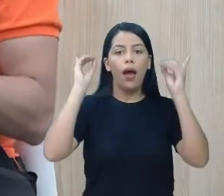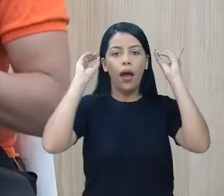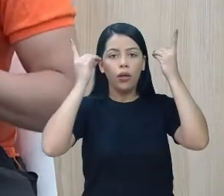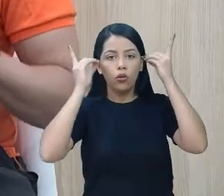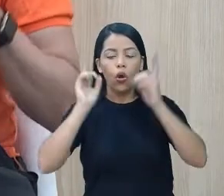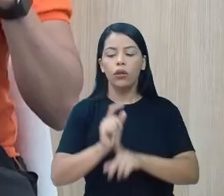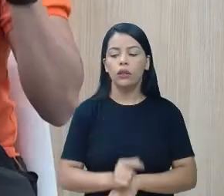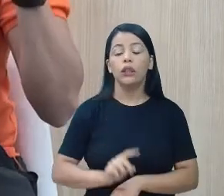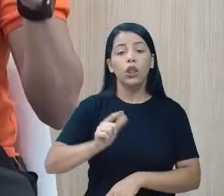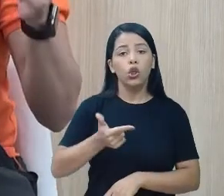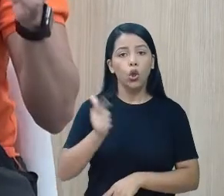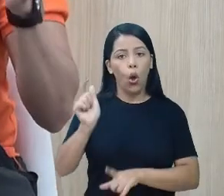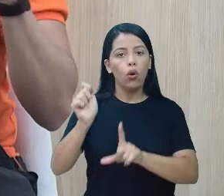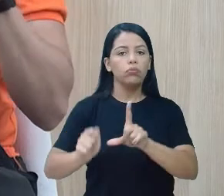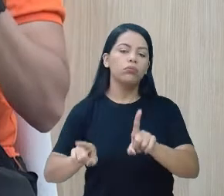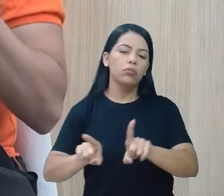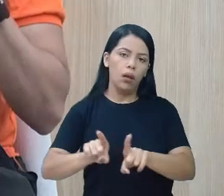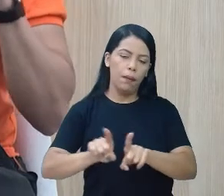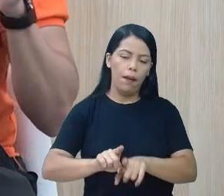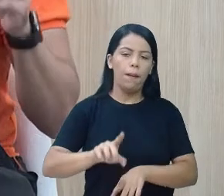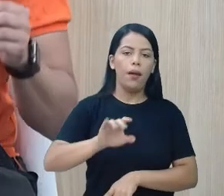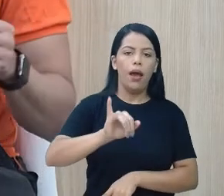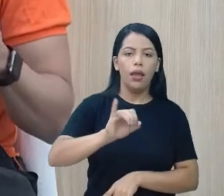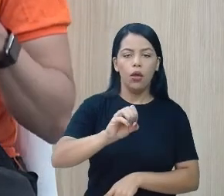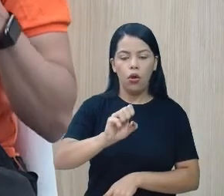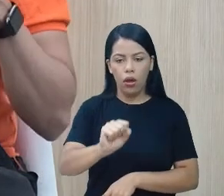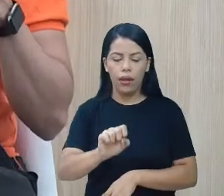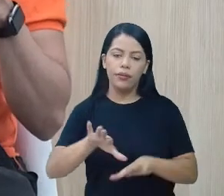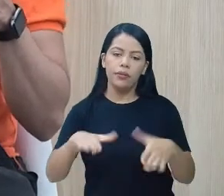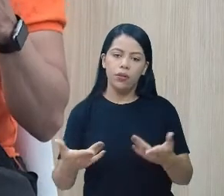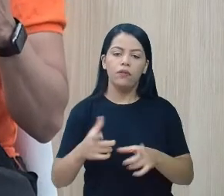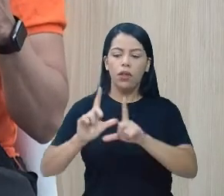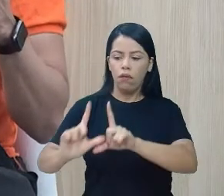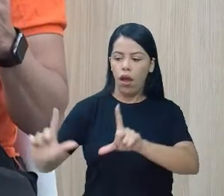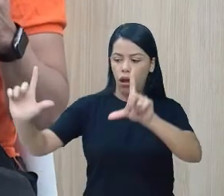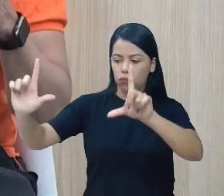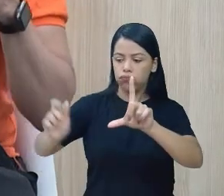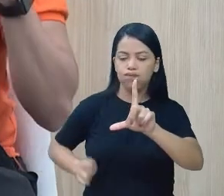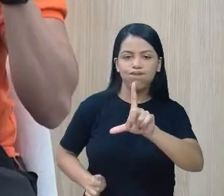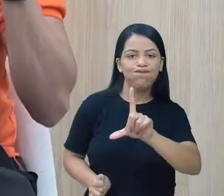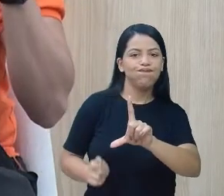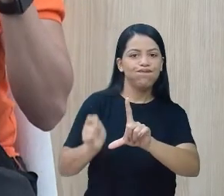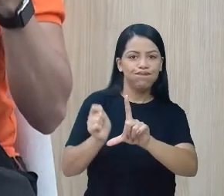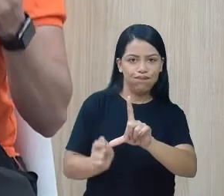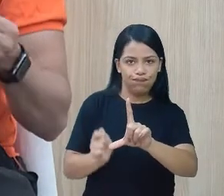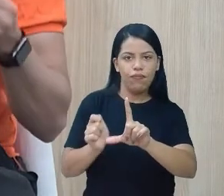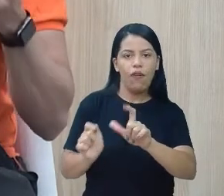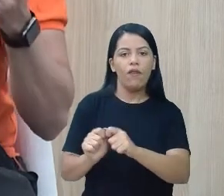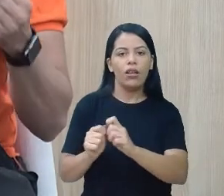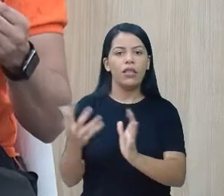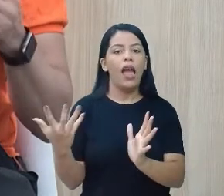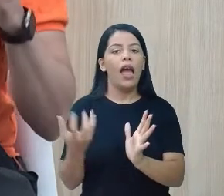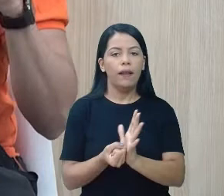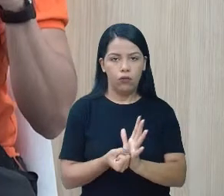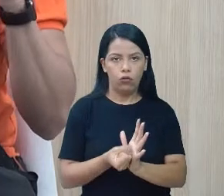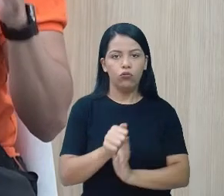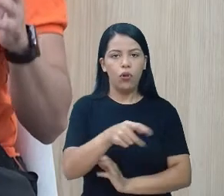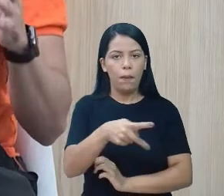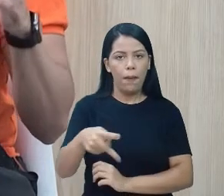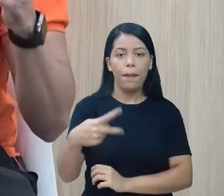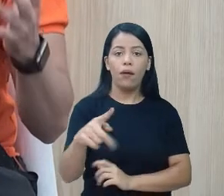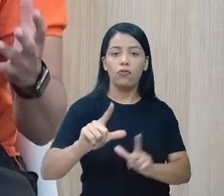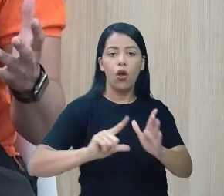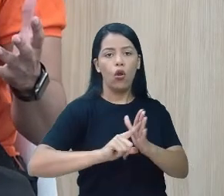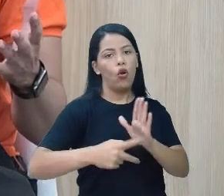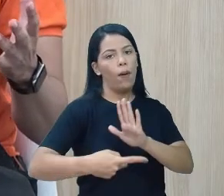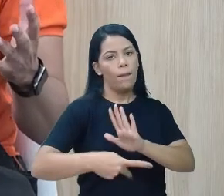iOS. Nesses QR Codes você vai colocar a sua câmera nele, tá? E fazer o download do aplicativo lá na sua loja